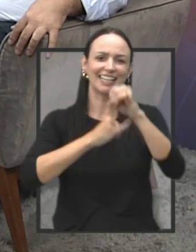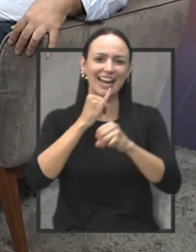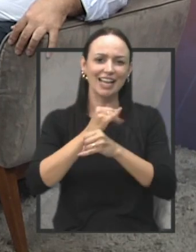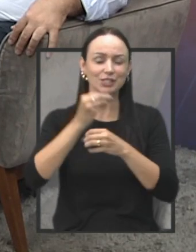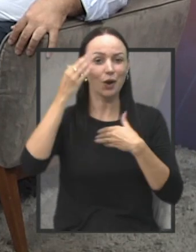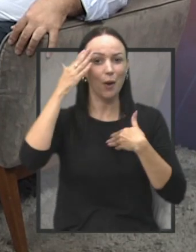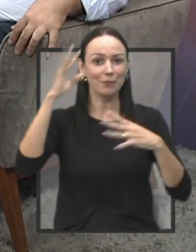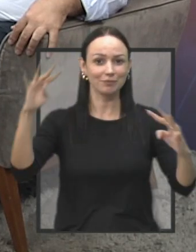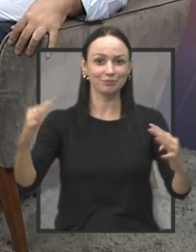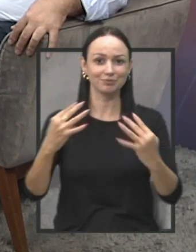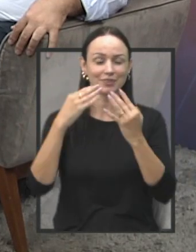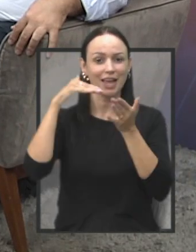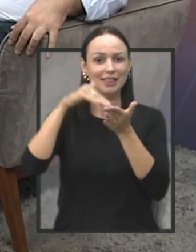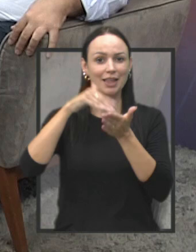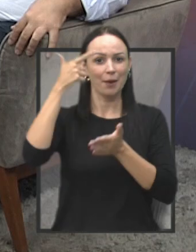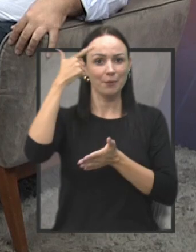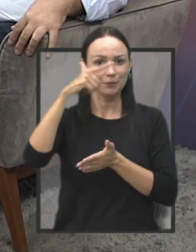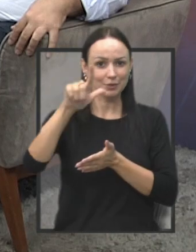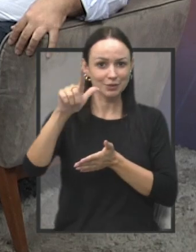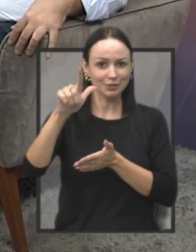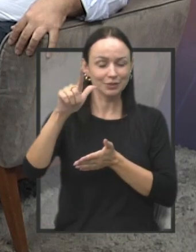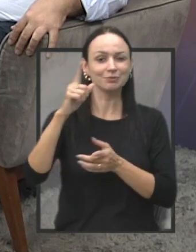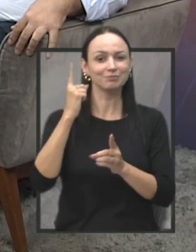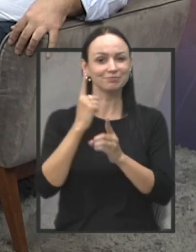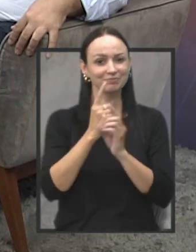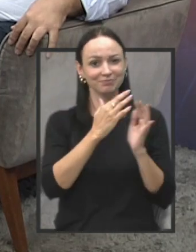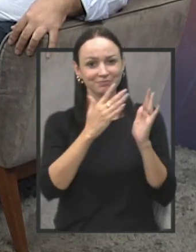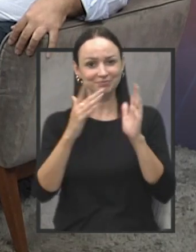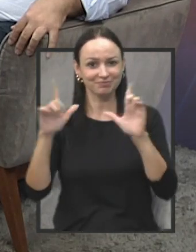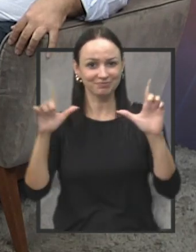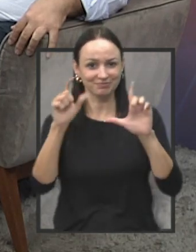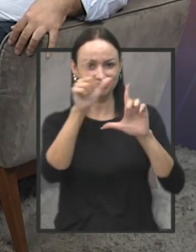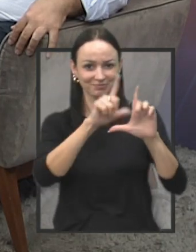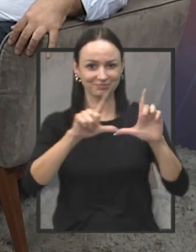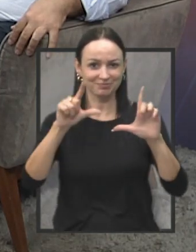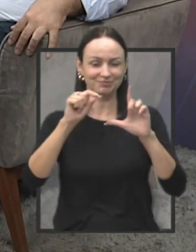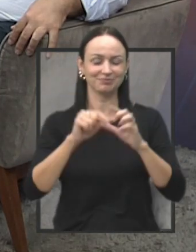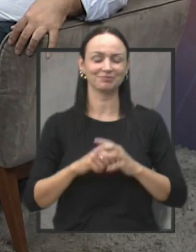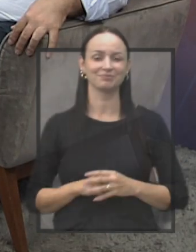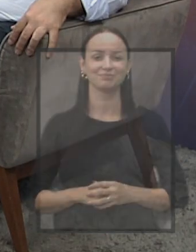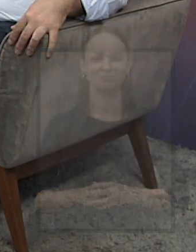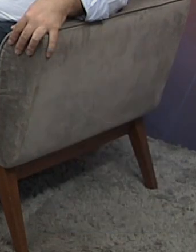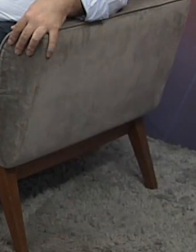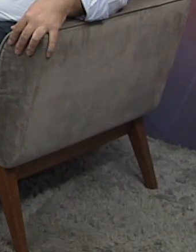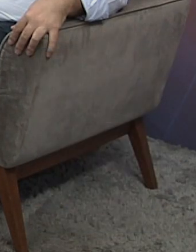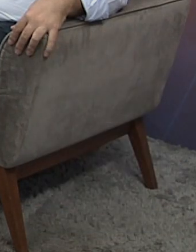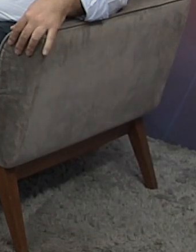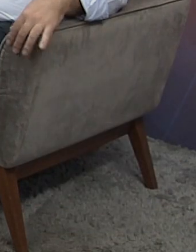obrigado pela audiência e até a próxima. Nos vemos no decorrer da programação da TV Câmara Jaú.